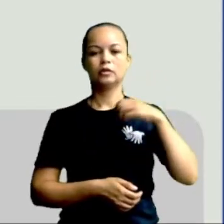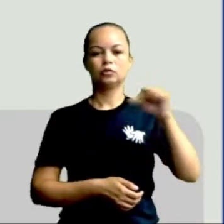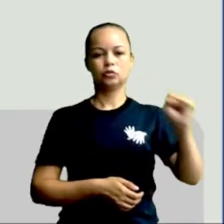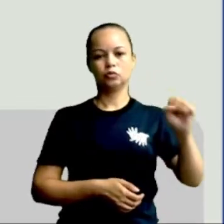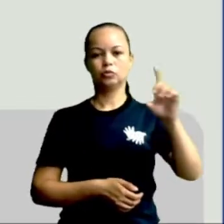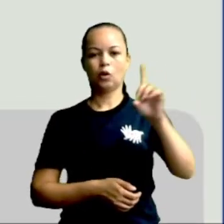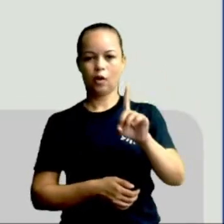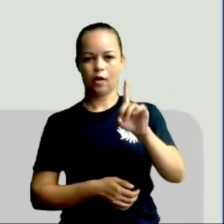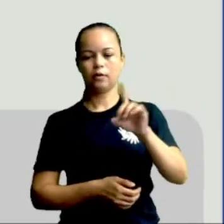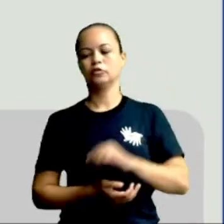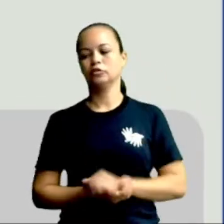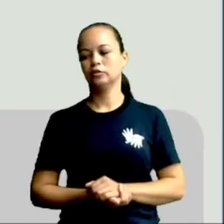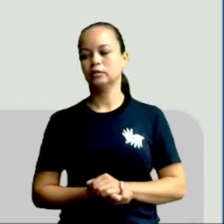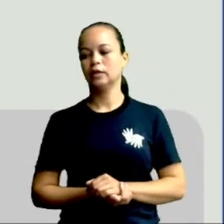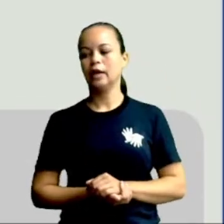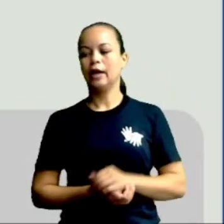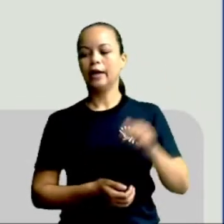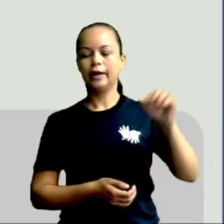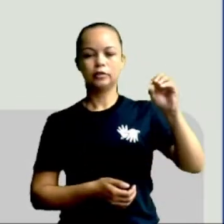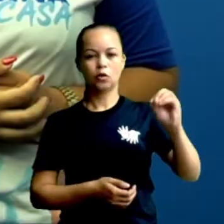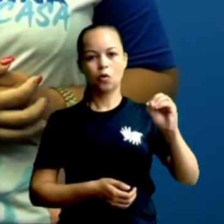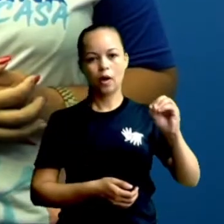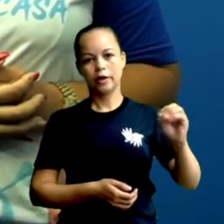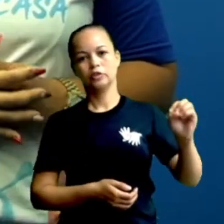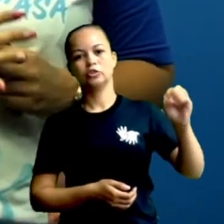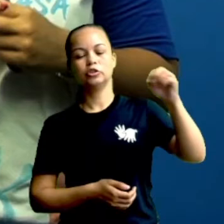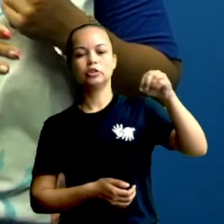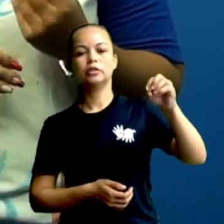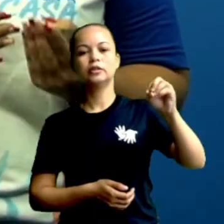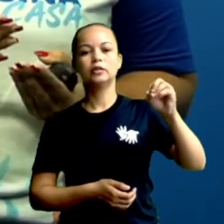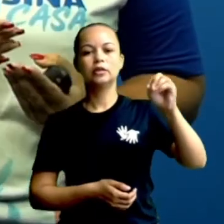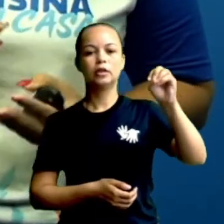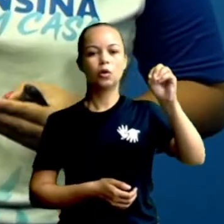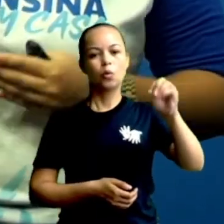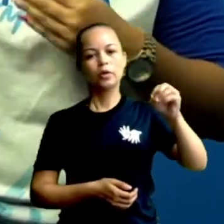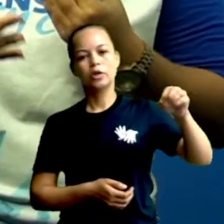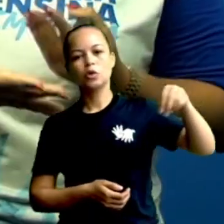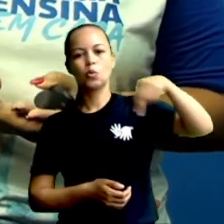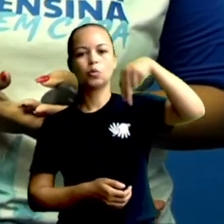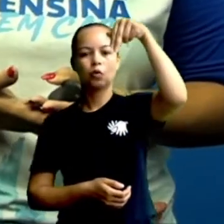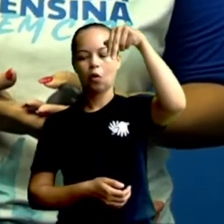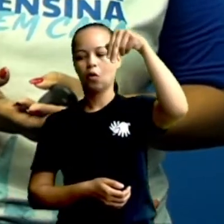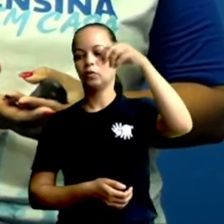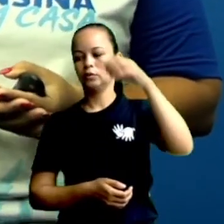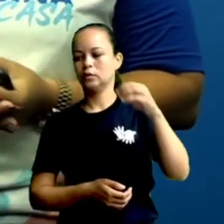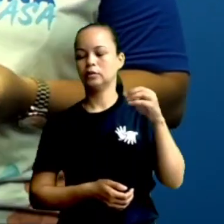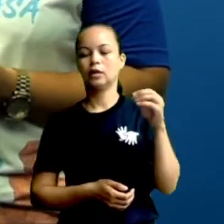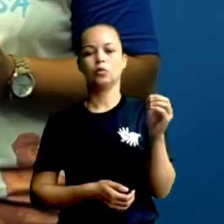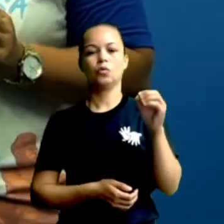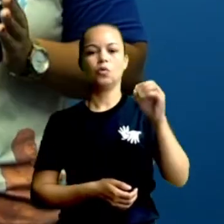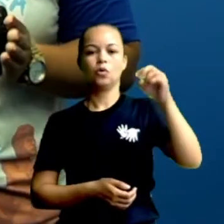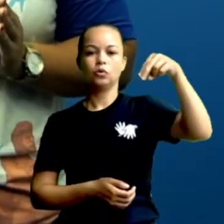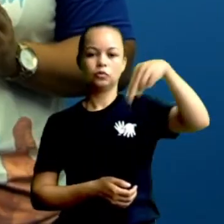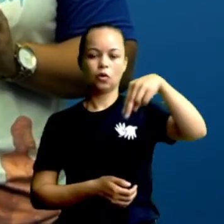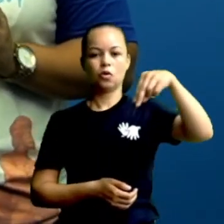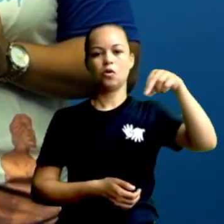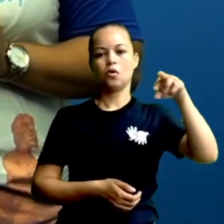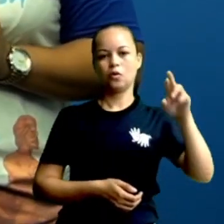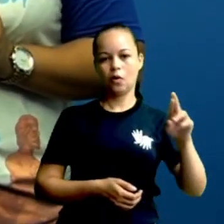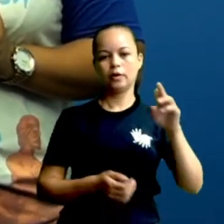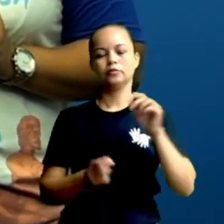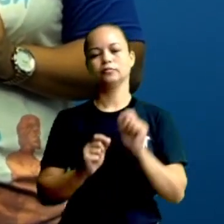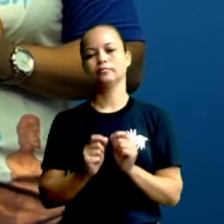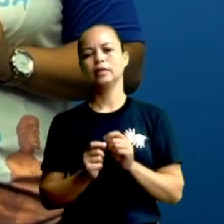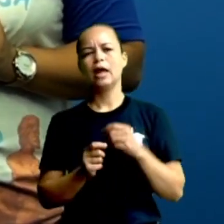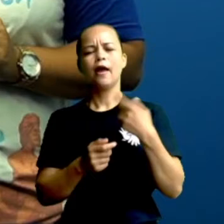E entre o oeste e o norte, eu tenho o noroeste. Então, são pontos que auxiliam, certo? Em você